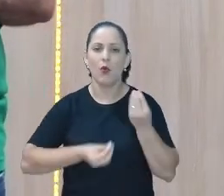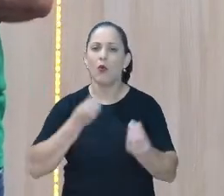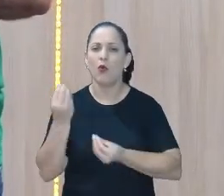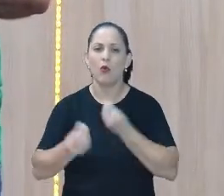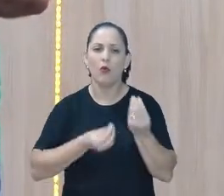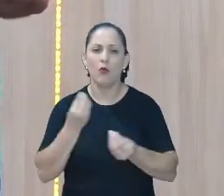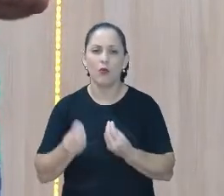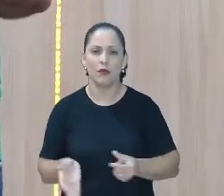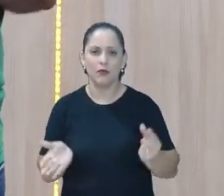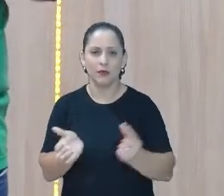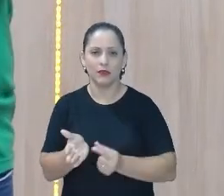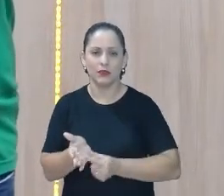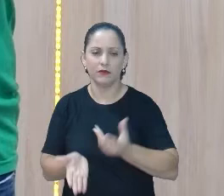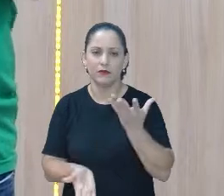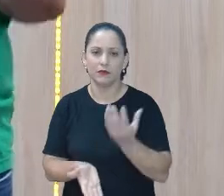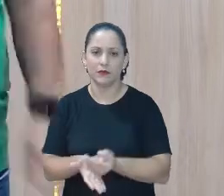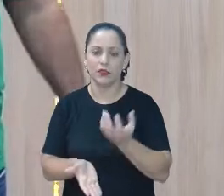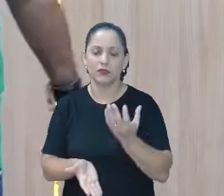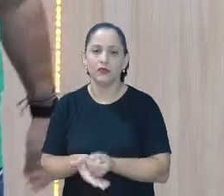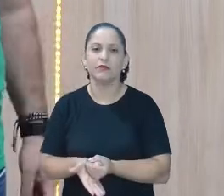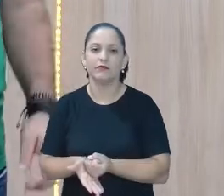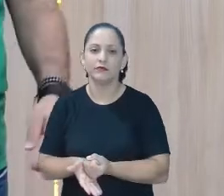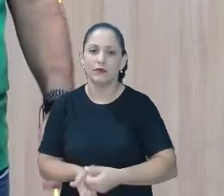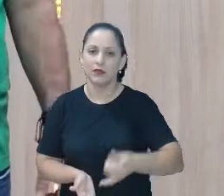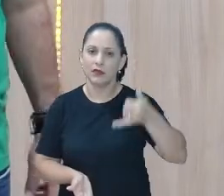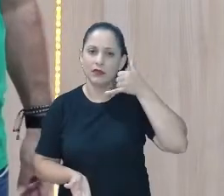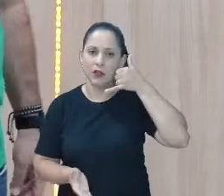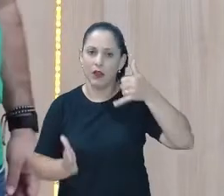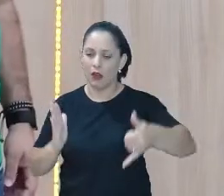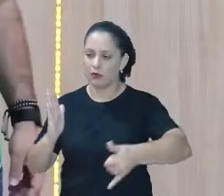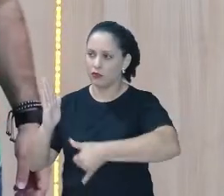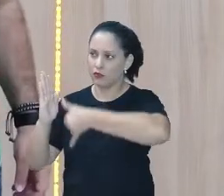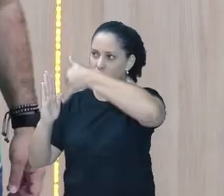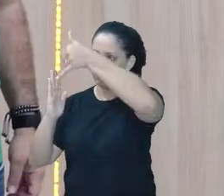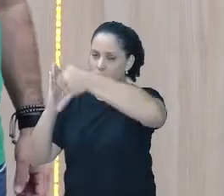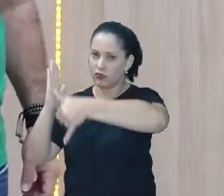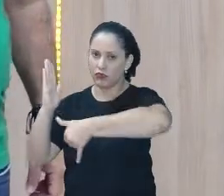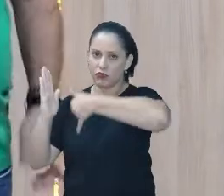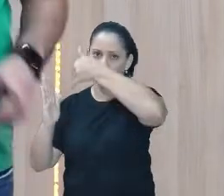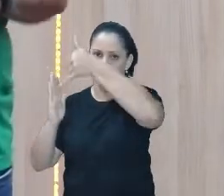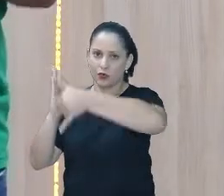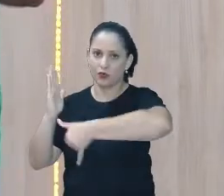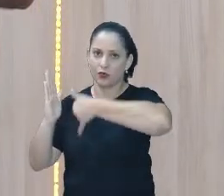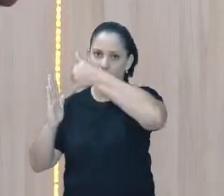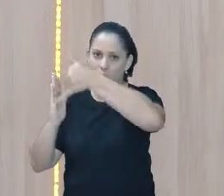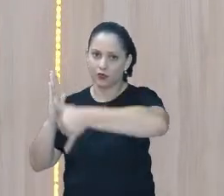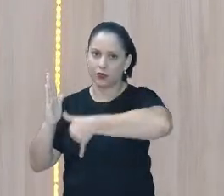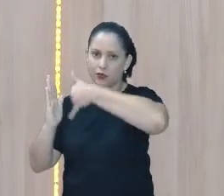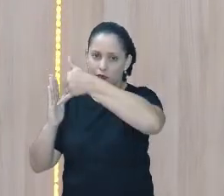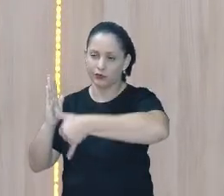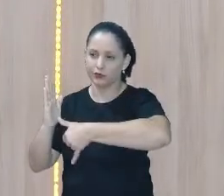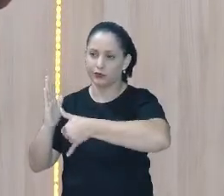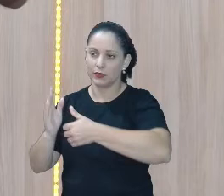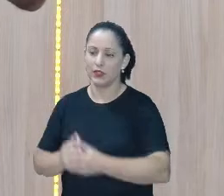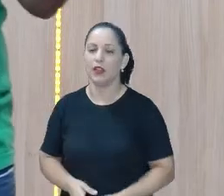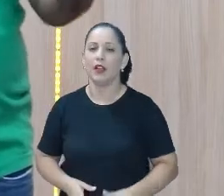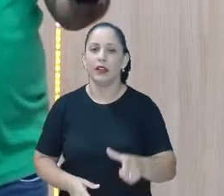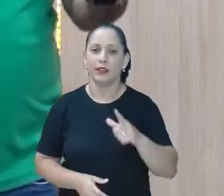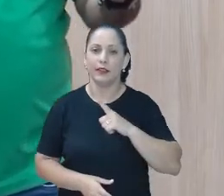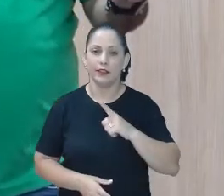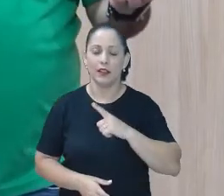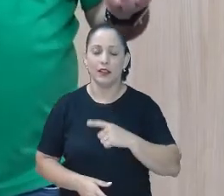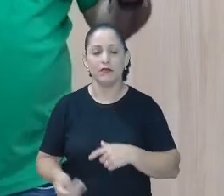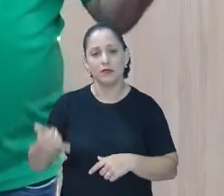faz para baixar o aplicativo? Aponta o seu celular para os QR Codes aí, ó. Se você tem um celular com o